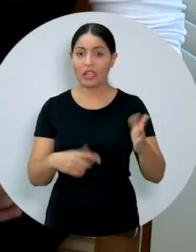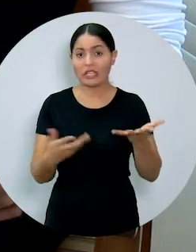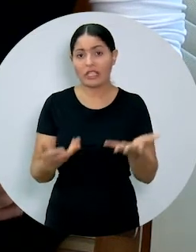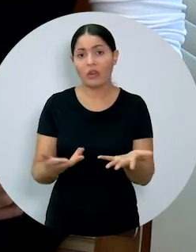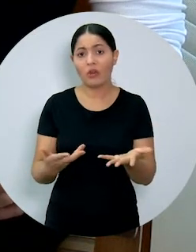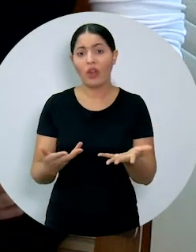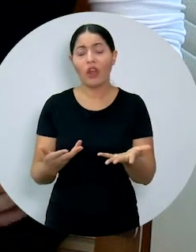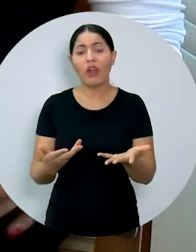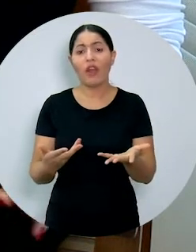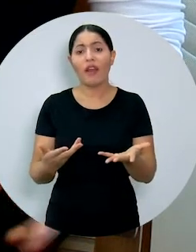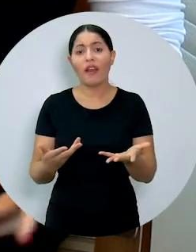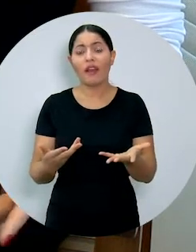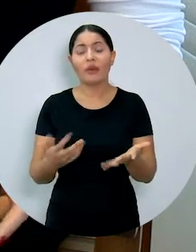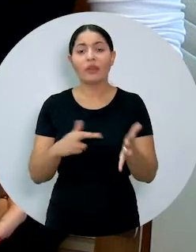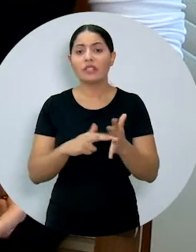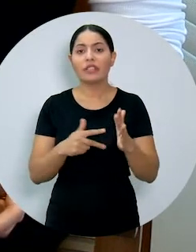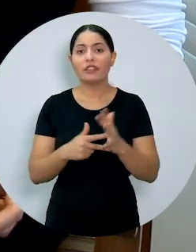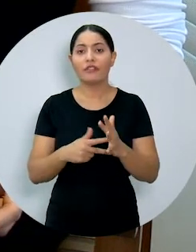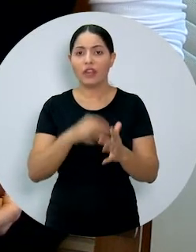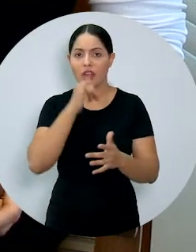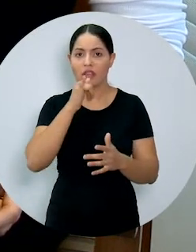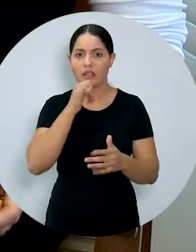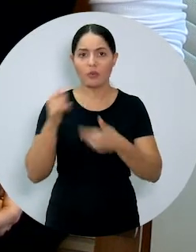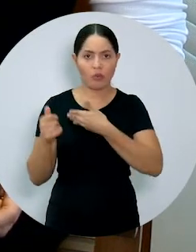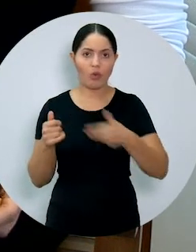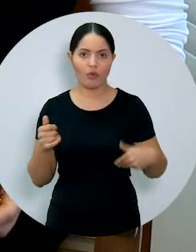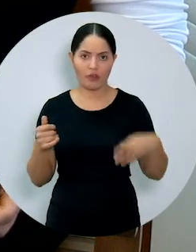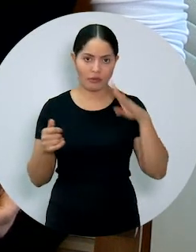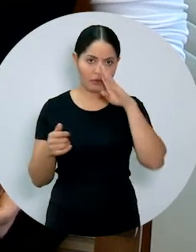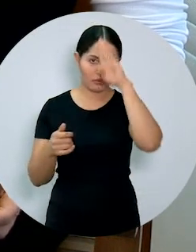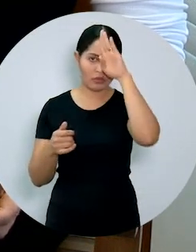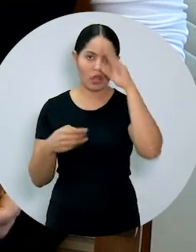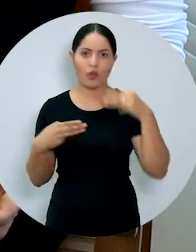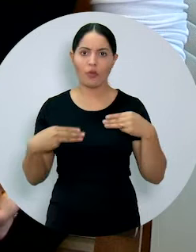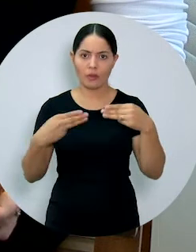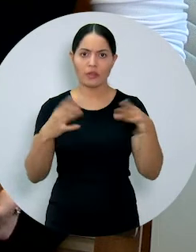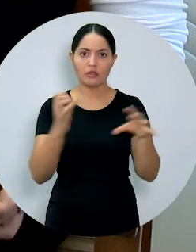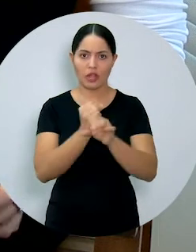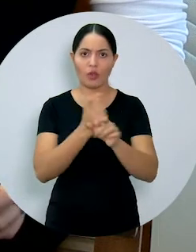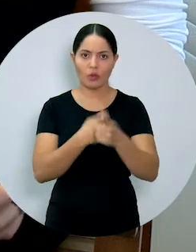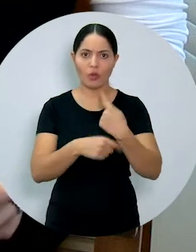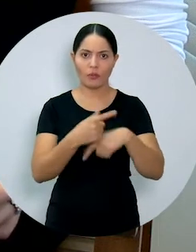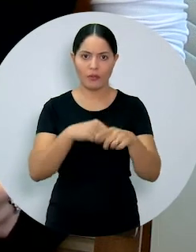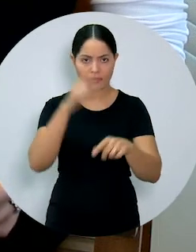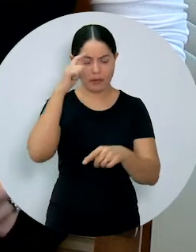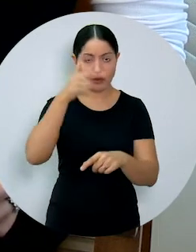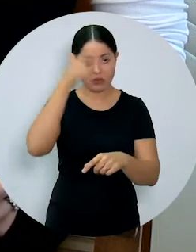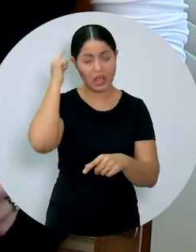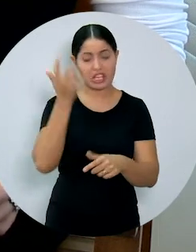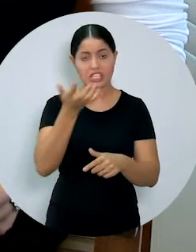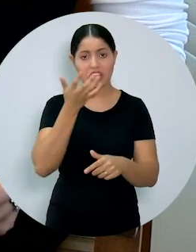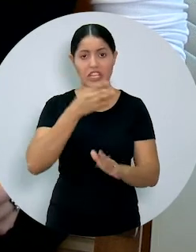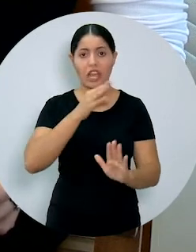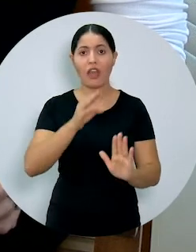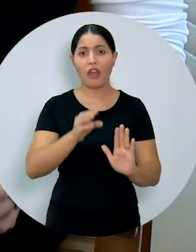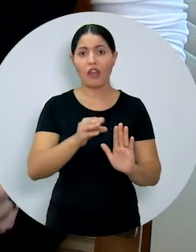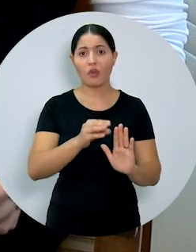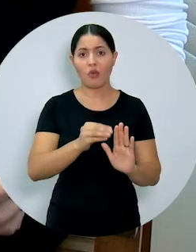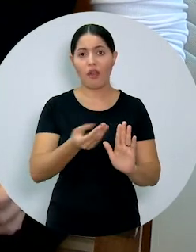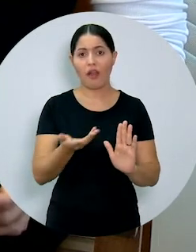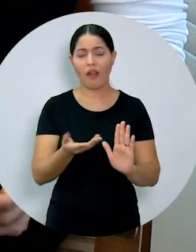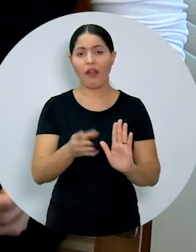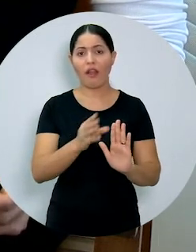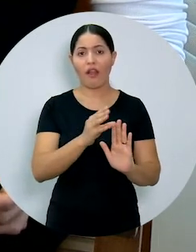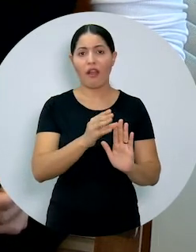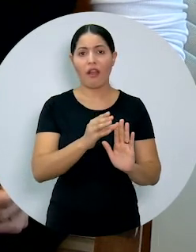que é, aliás, o que o governo Bolsonaro, por via do seu ministro da Economia, pretende com essa emenda